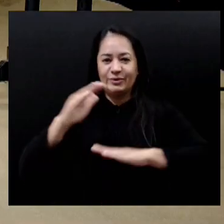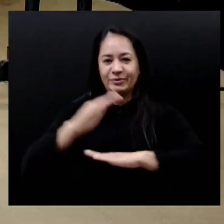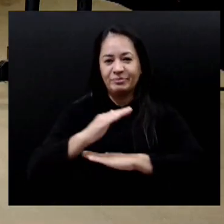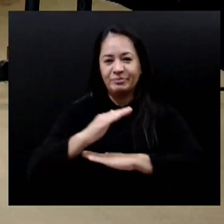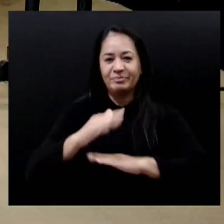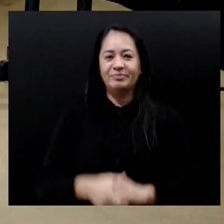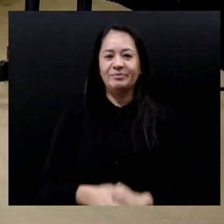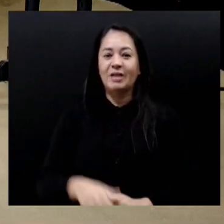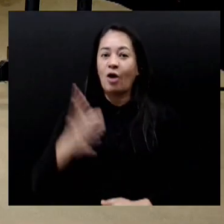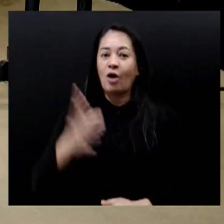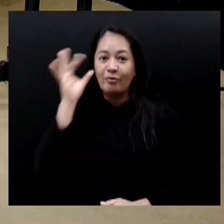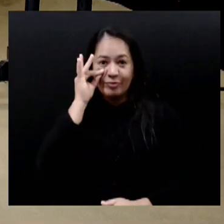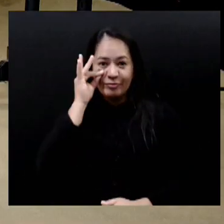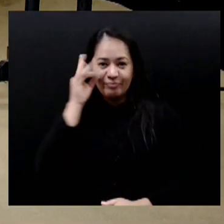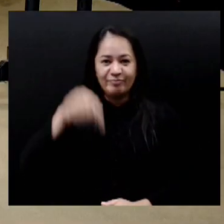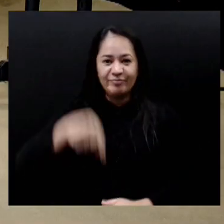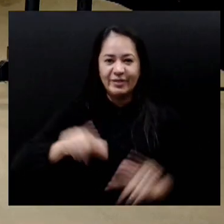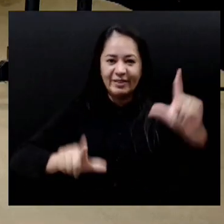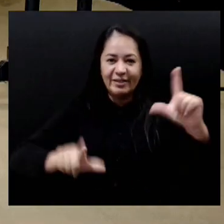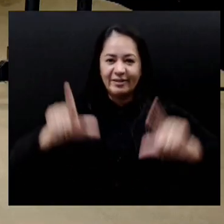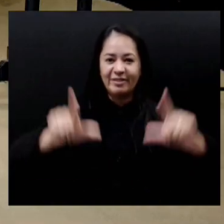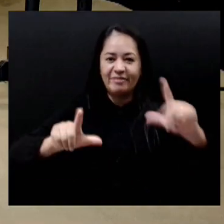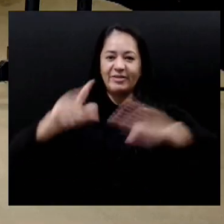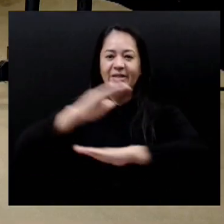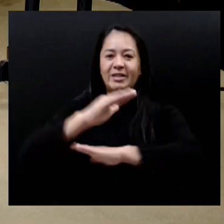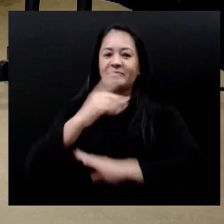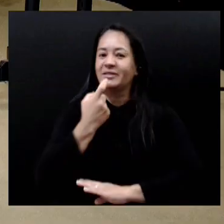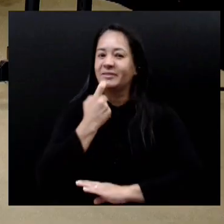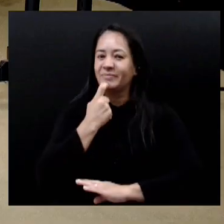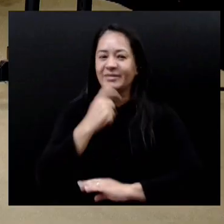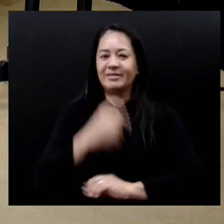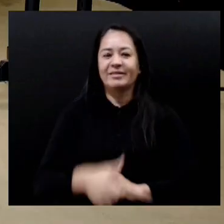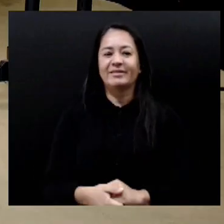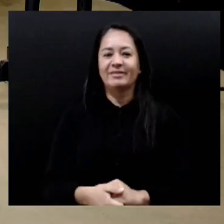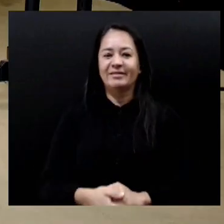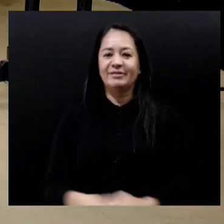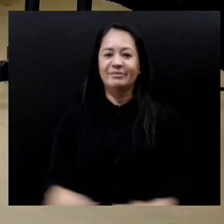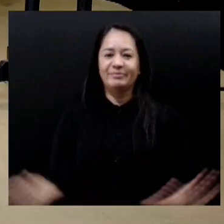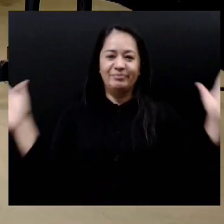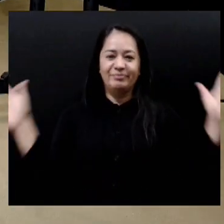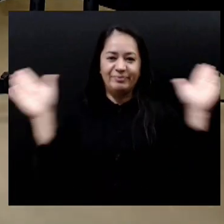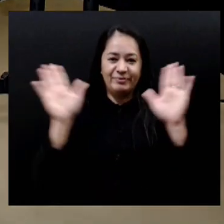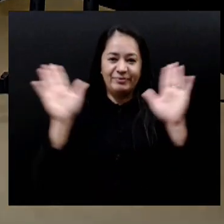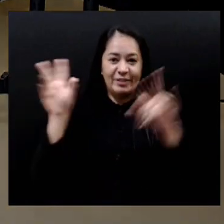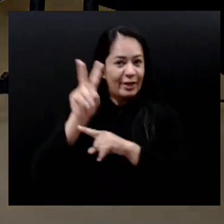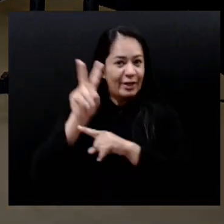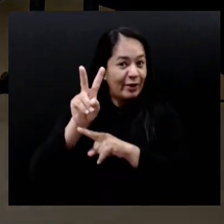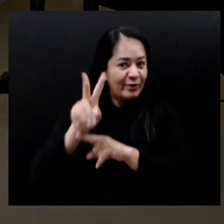vivo, aqui na TV Câmara Campinas. Valeu, se cuida e até segunda.